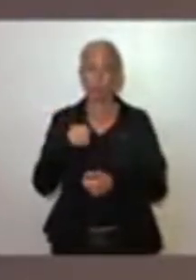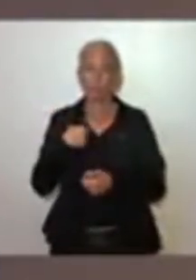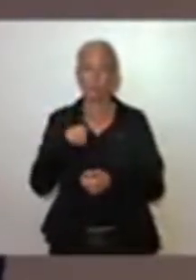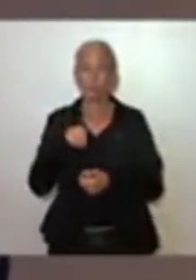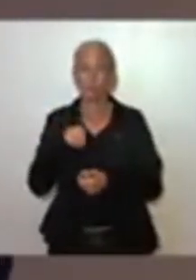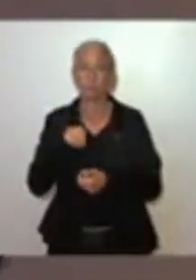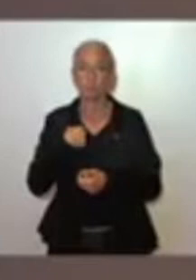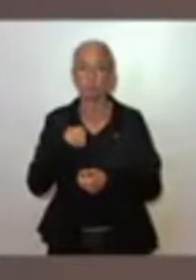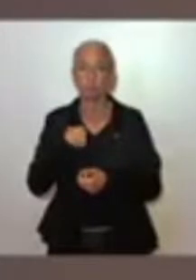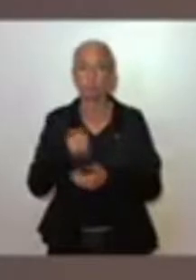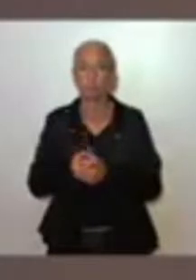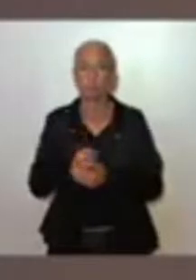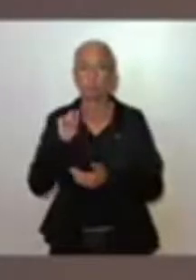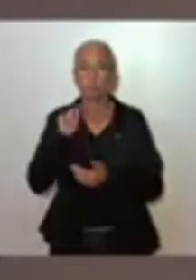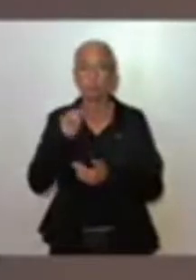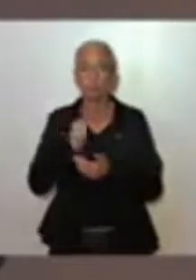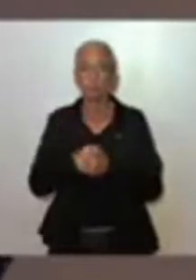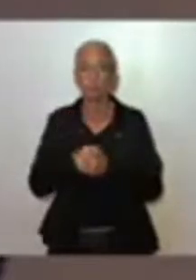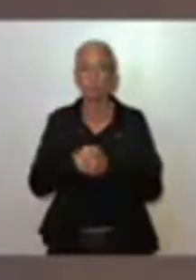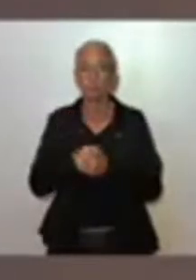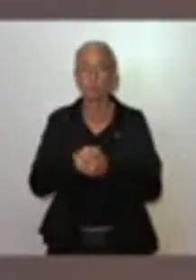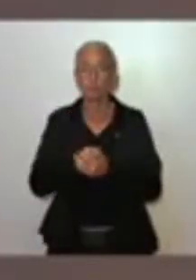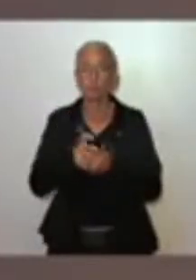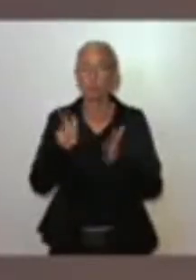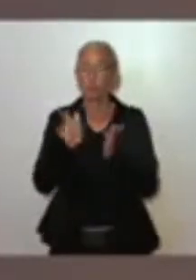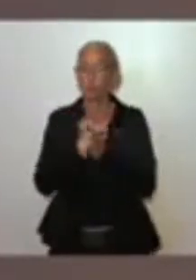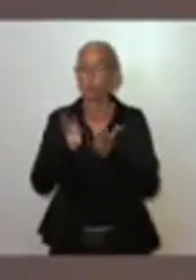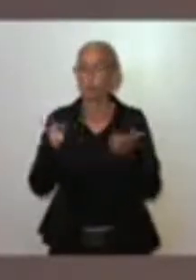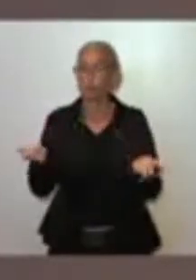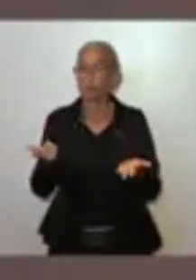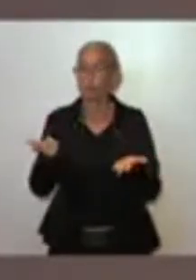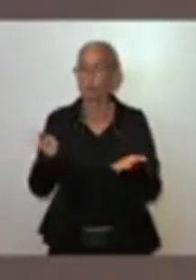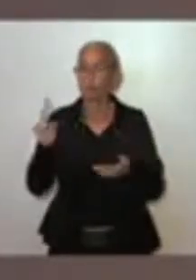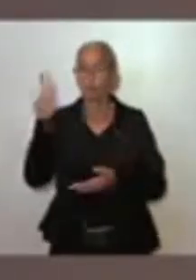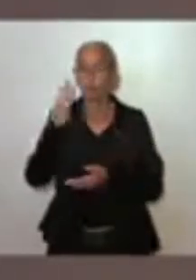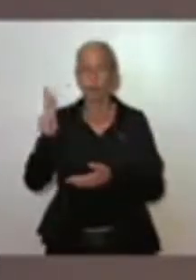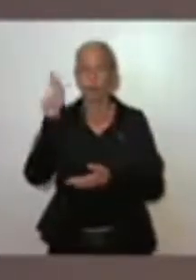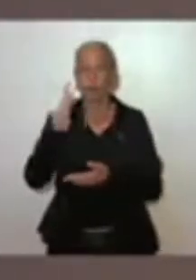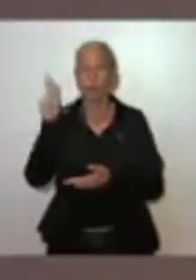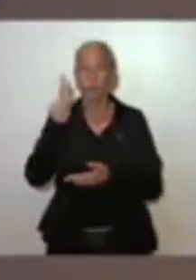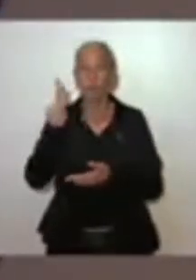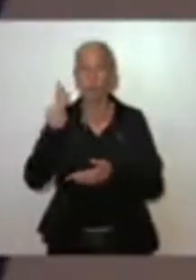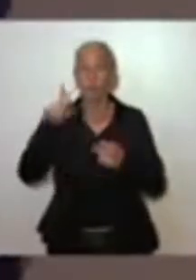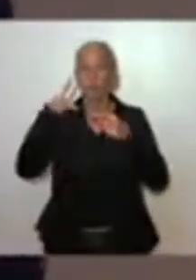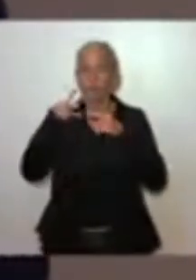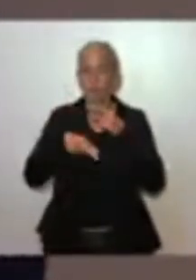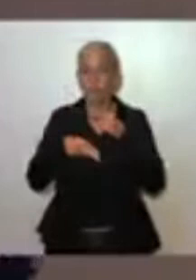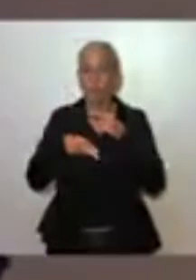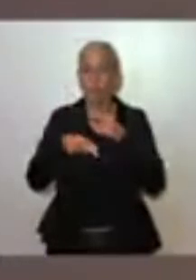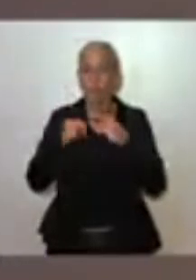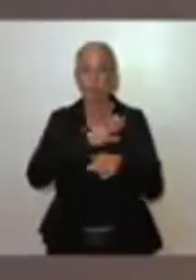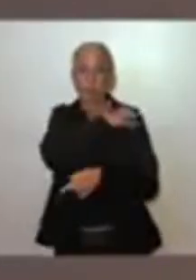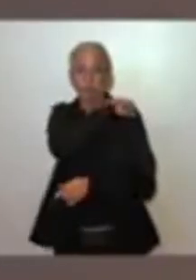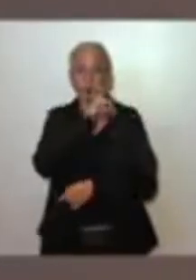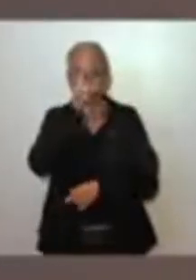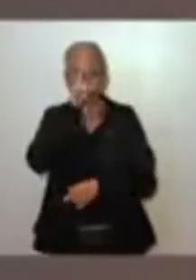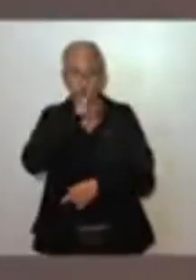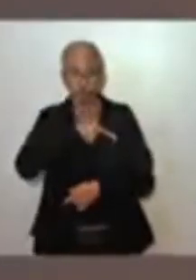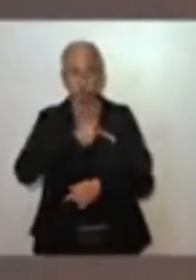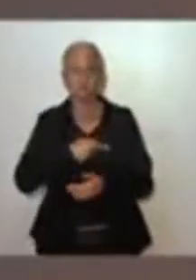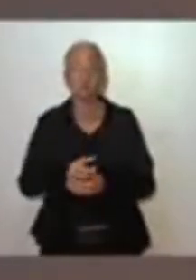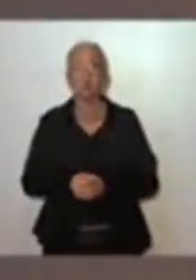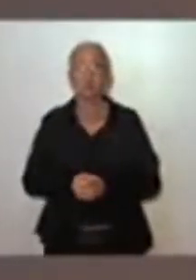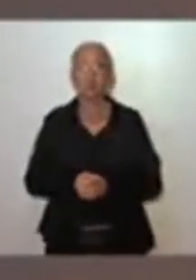da do Pinheiro elas dirigimos um jornal Universitário na faculdade que inclusive foi censurada e fomos todos levados como